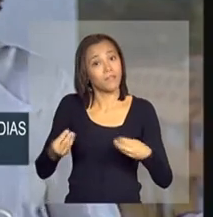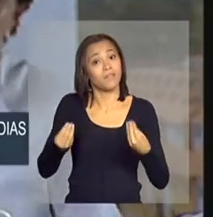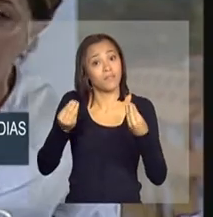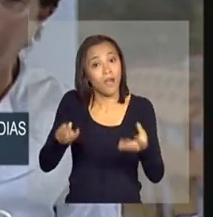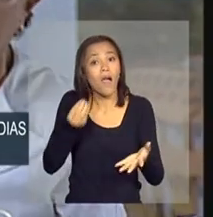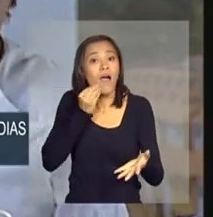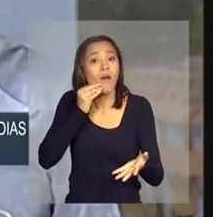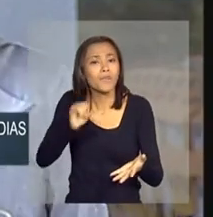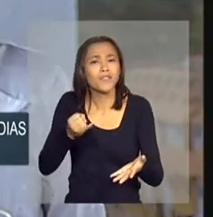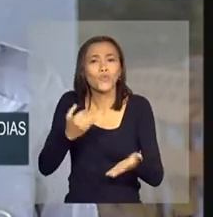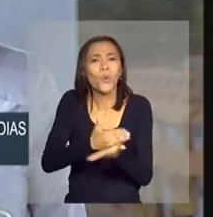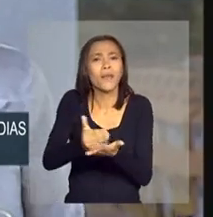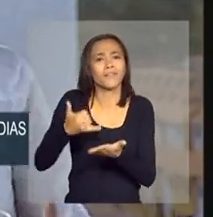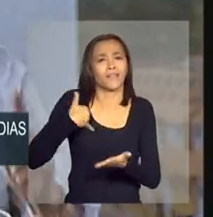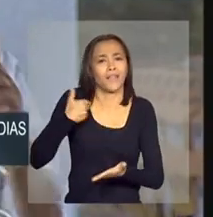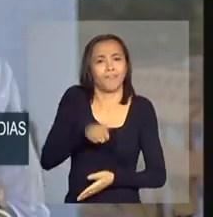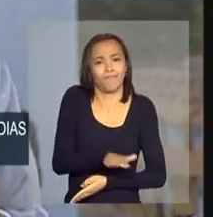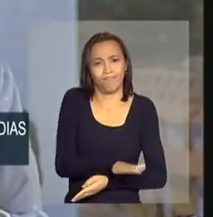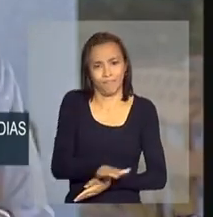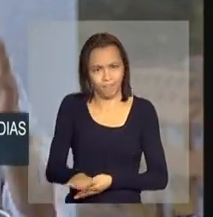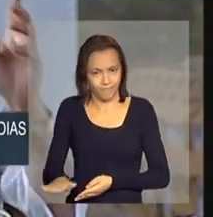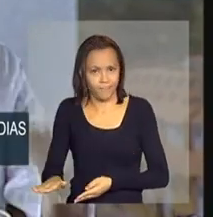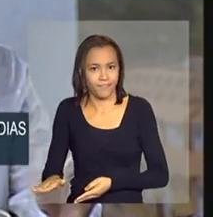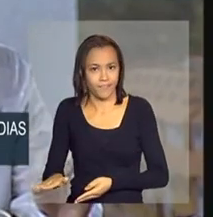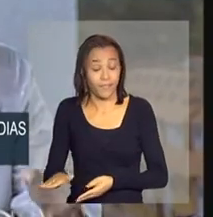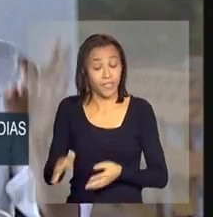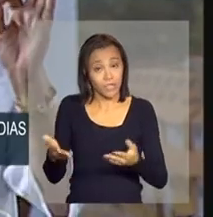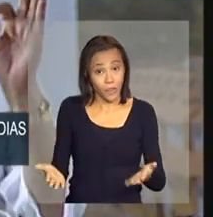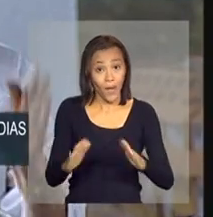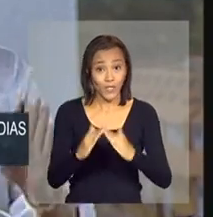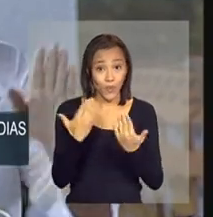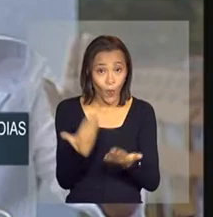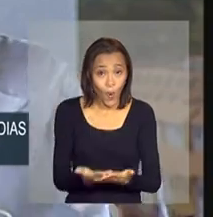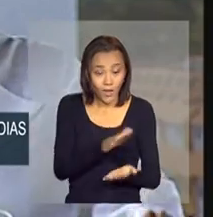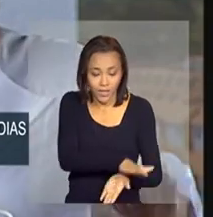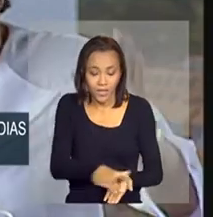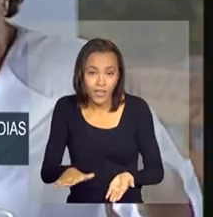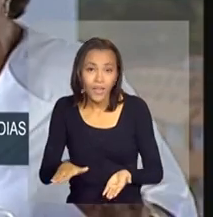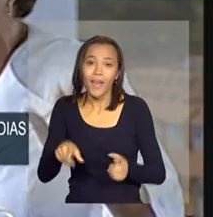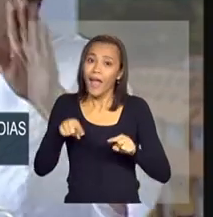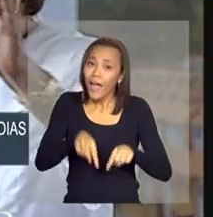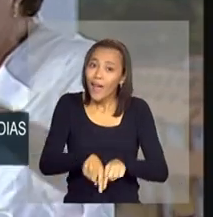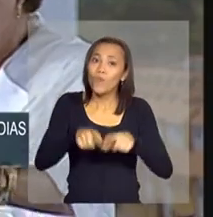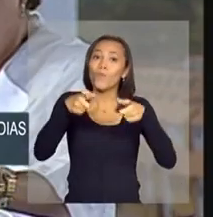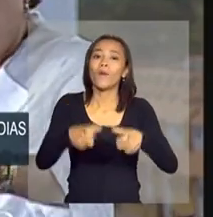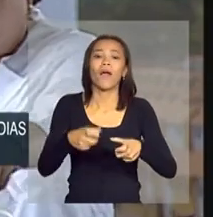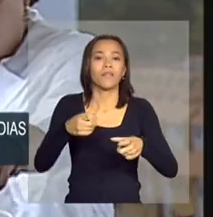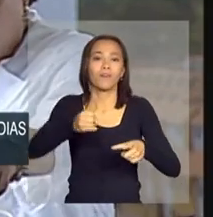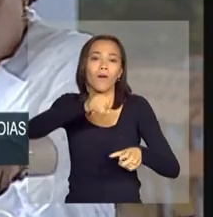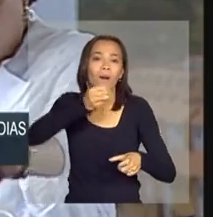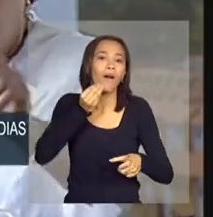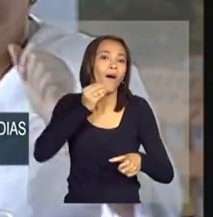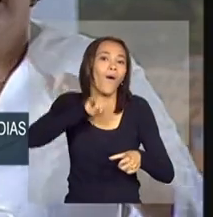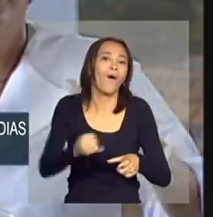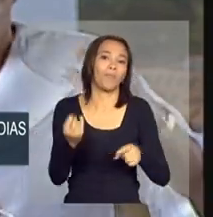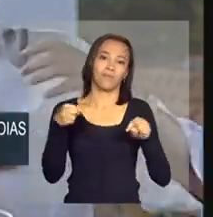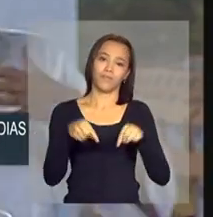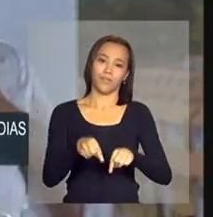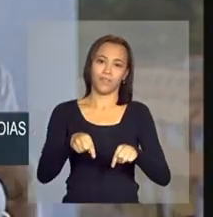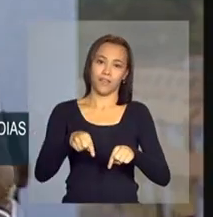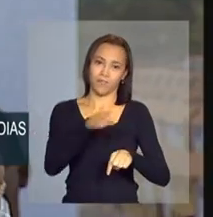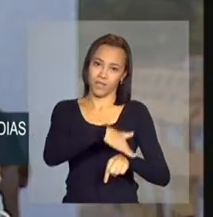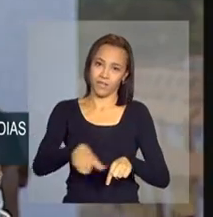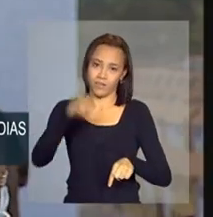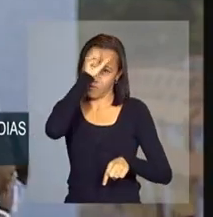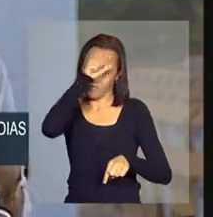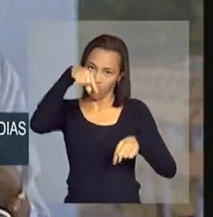oportunidade desde pequenininha E aí a creche é isso é um local de oportunidade para as crianças